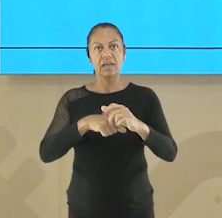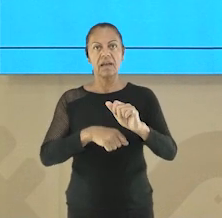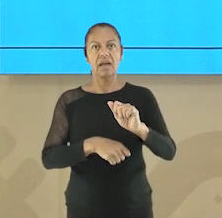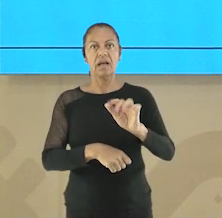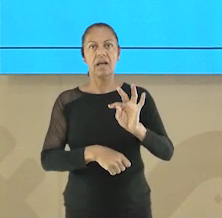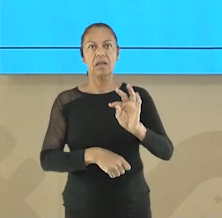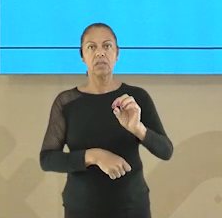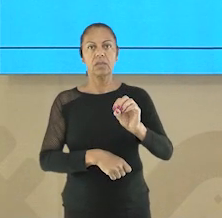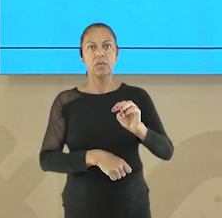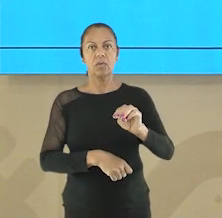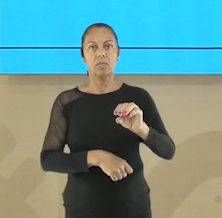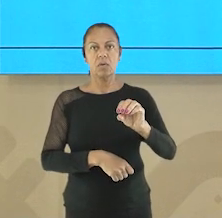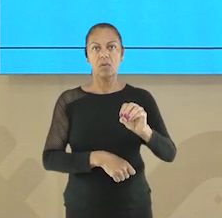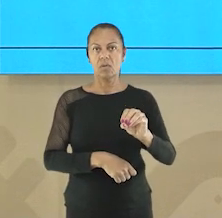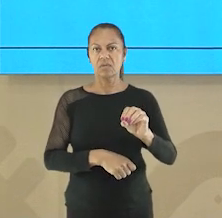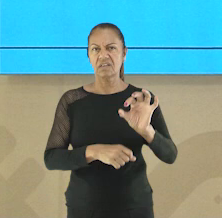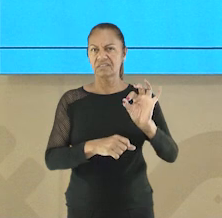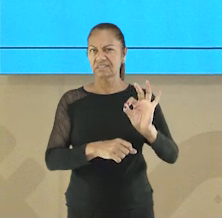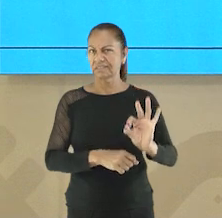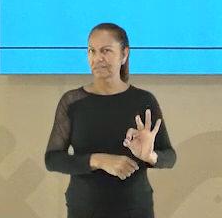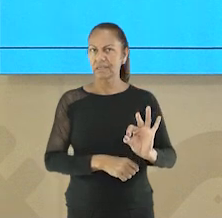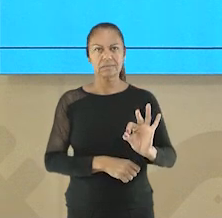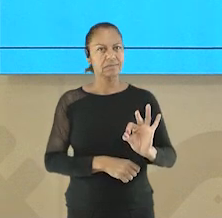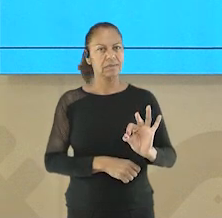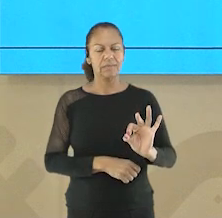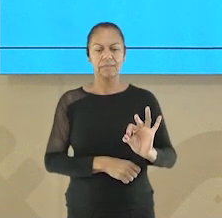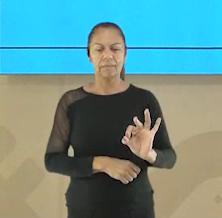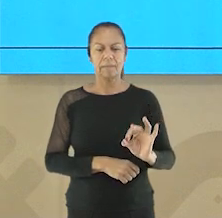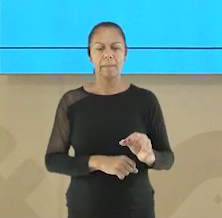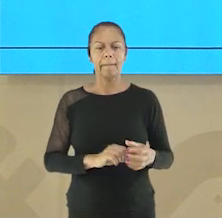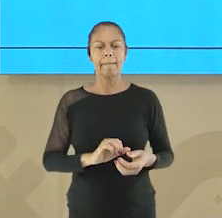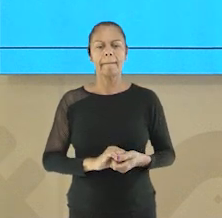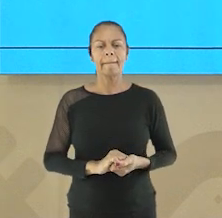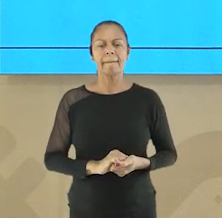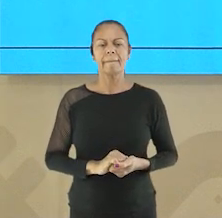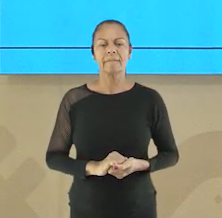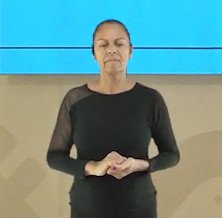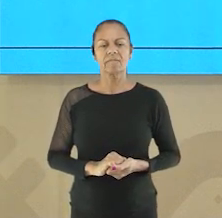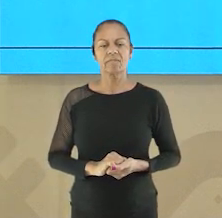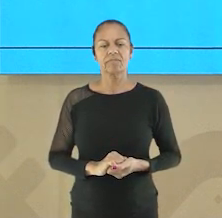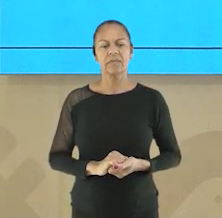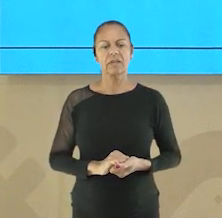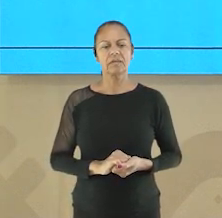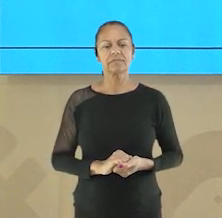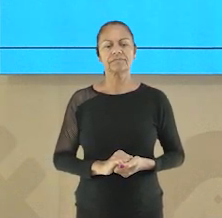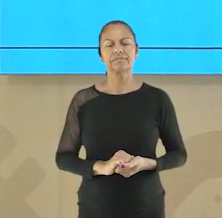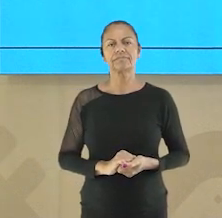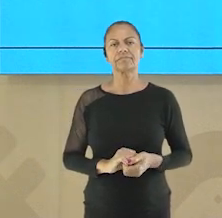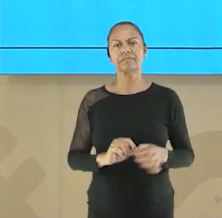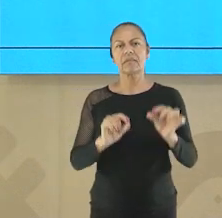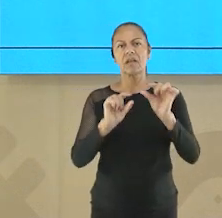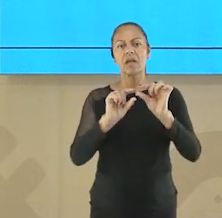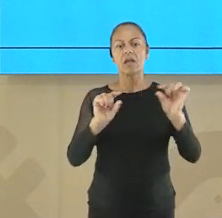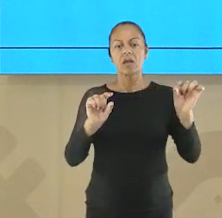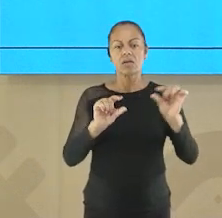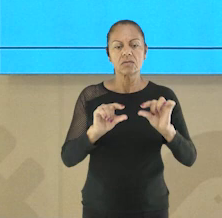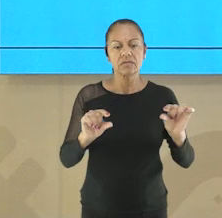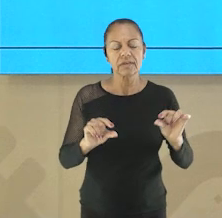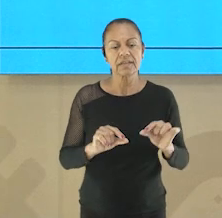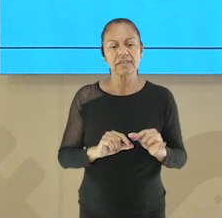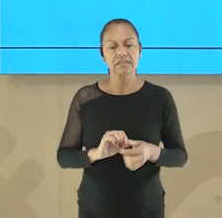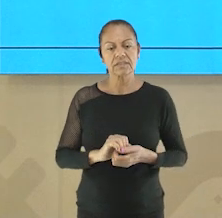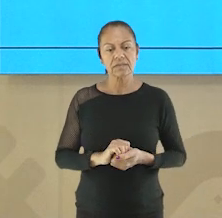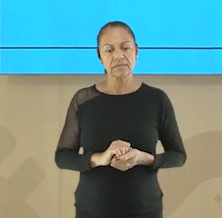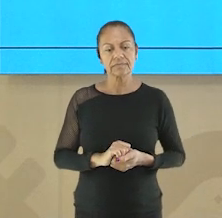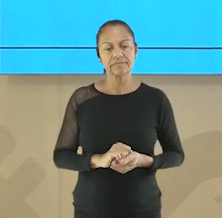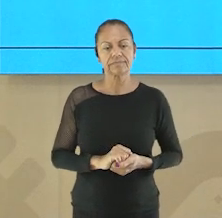o pronome átono não está posicionado corretamente. Vamos conferir. Vejam só. O